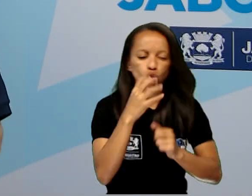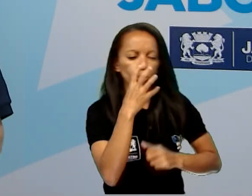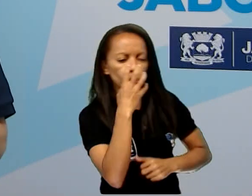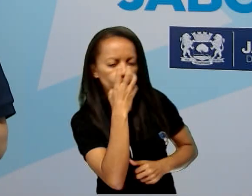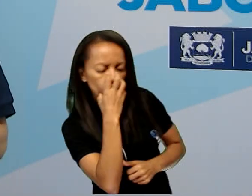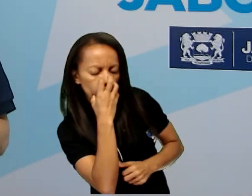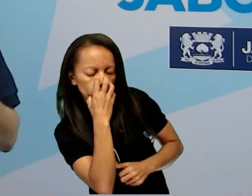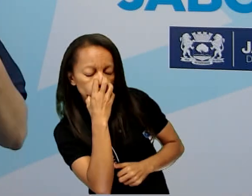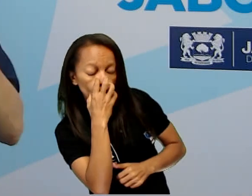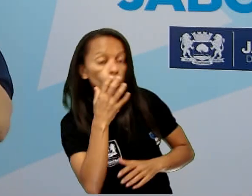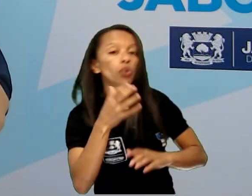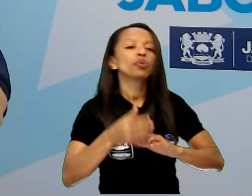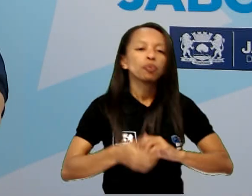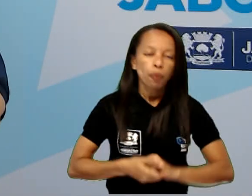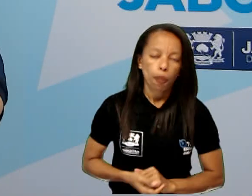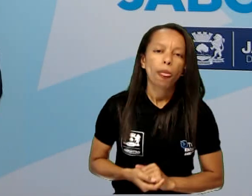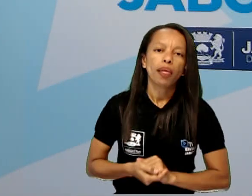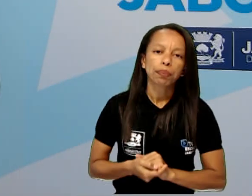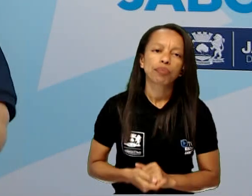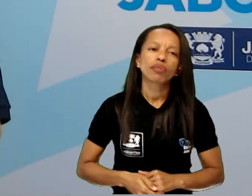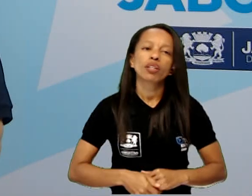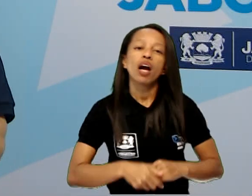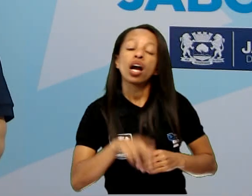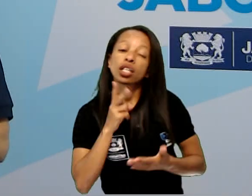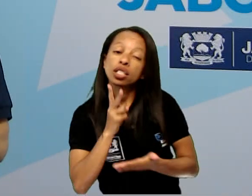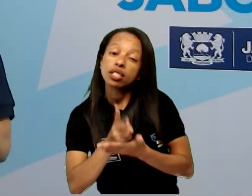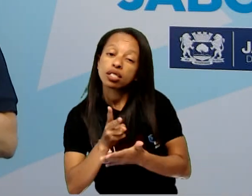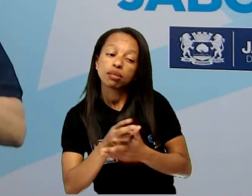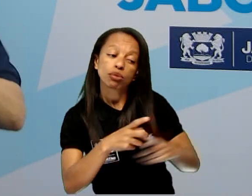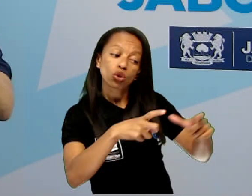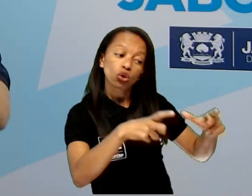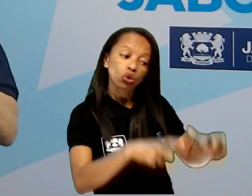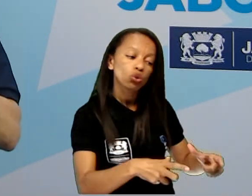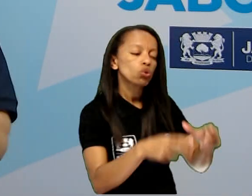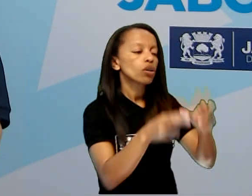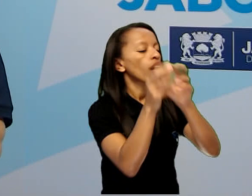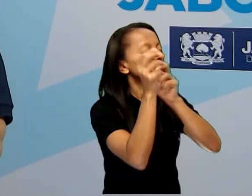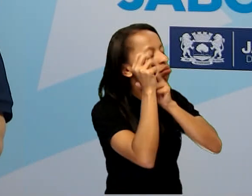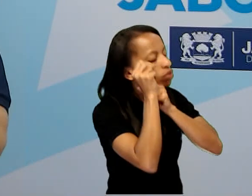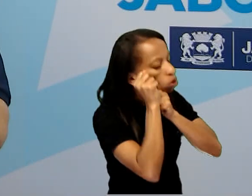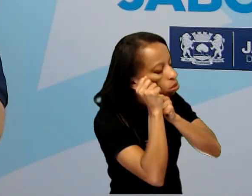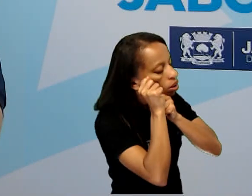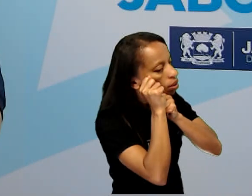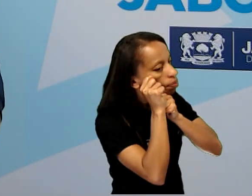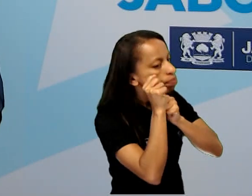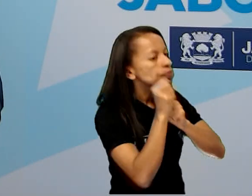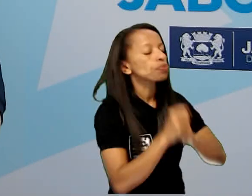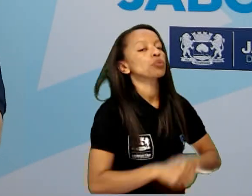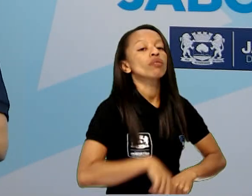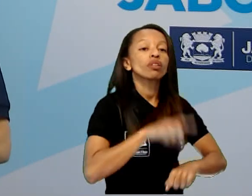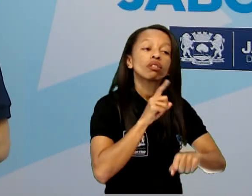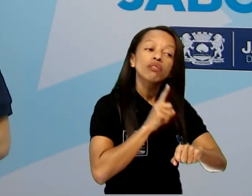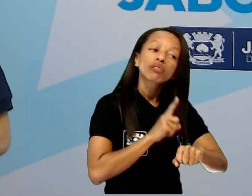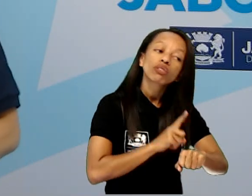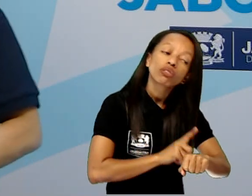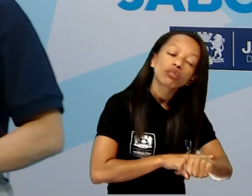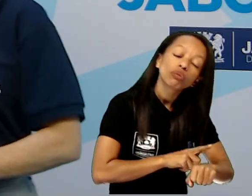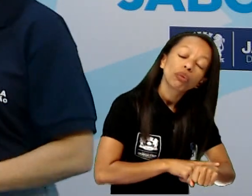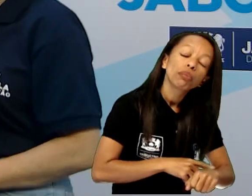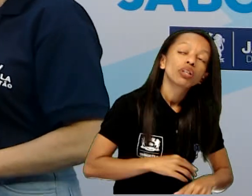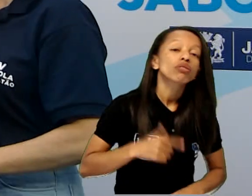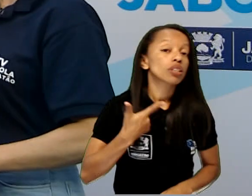com o cachorro. E ele sempre tem o lugarzinho dele para dormir, né, para ficar, no momento em que o adulto não estiver por